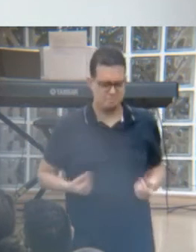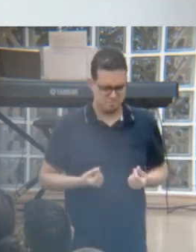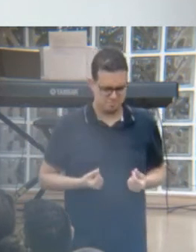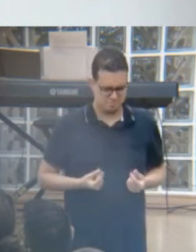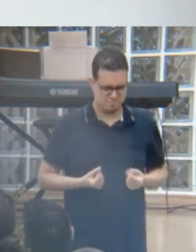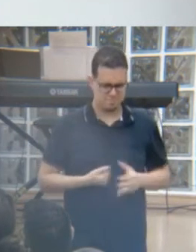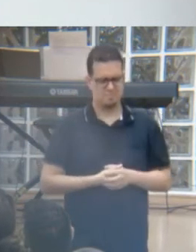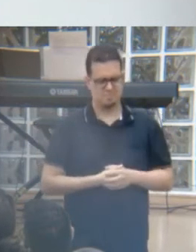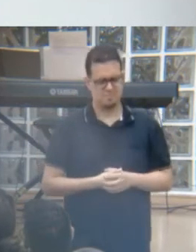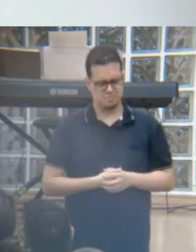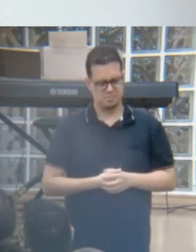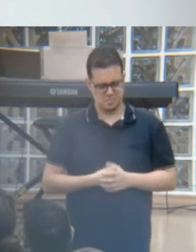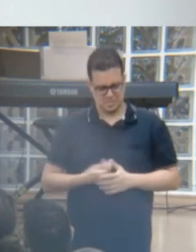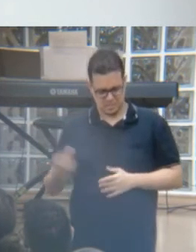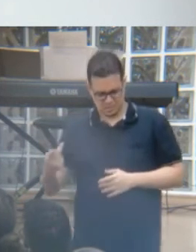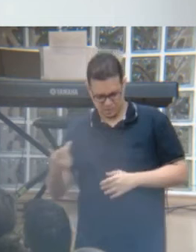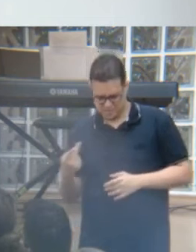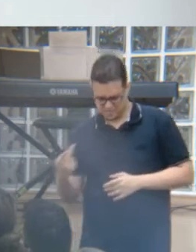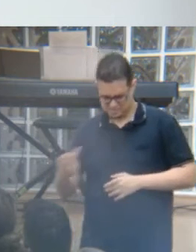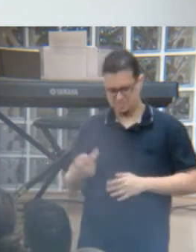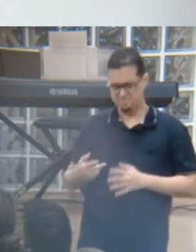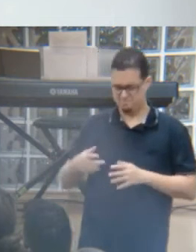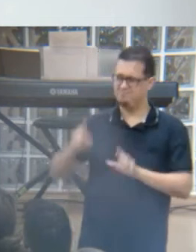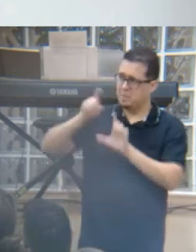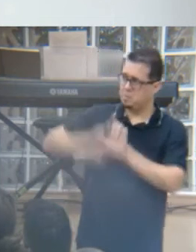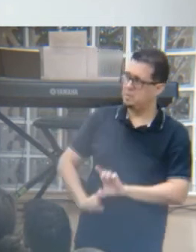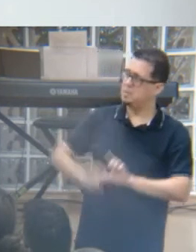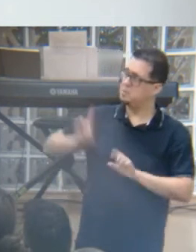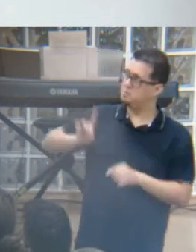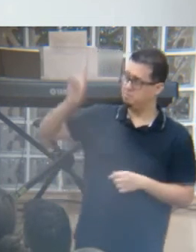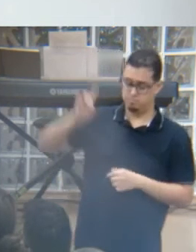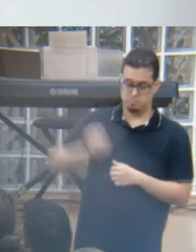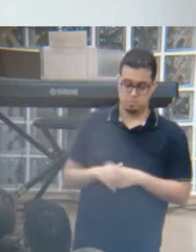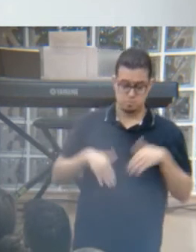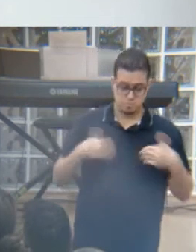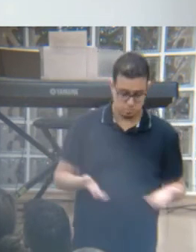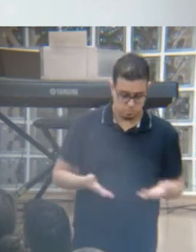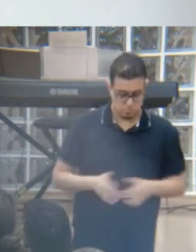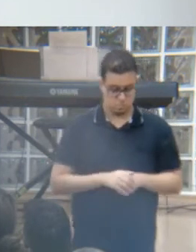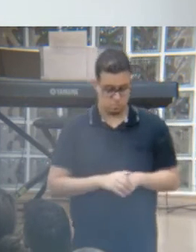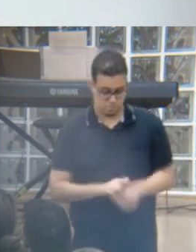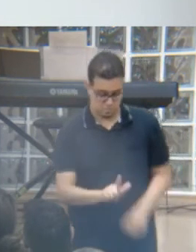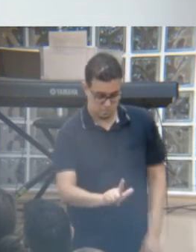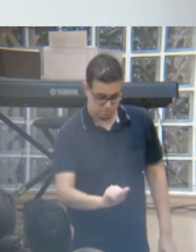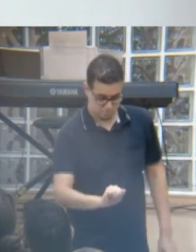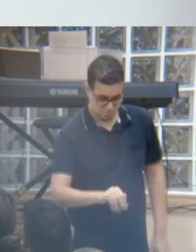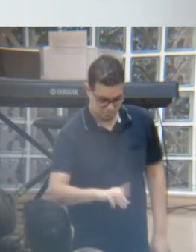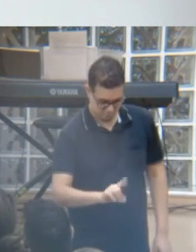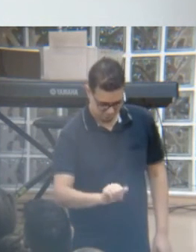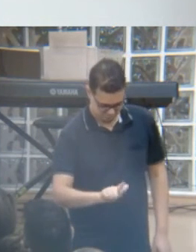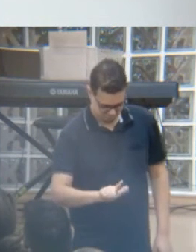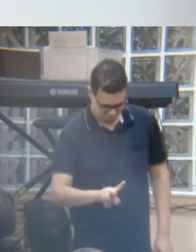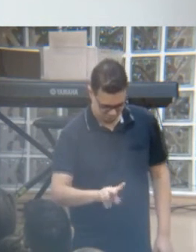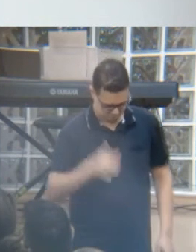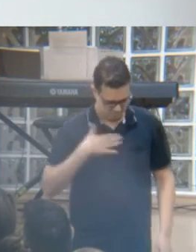estávamos nessa dependência. Um dia a Lindalva chorando, porque a